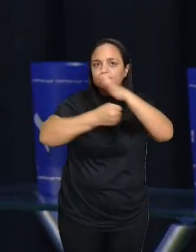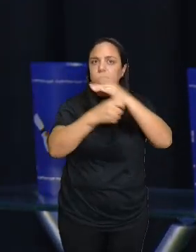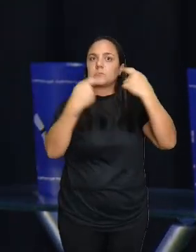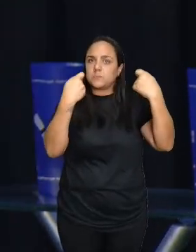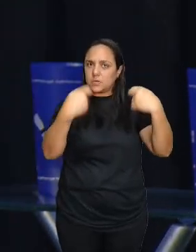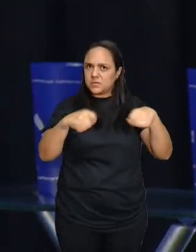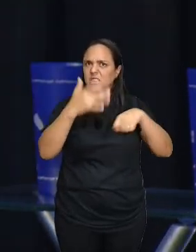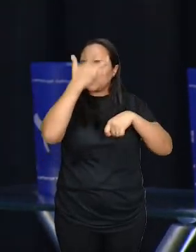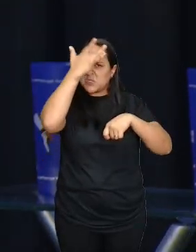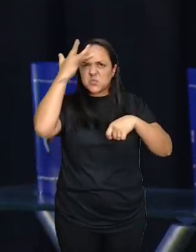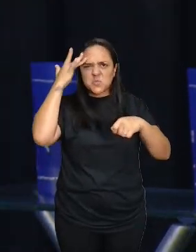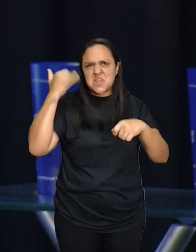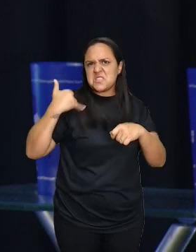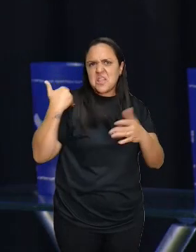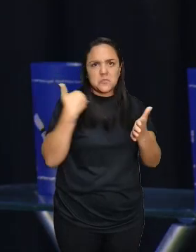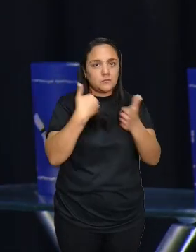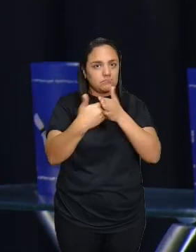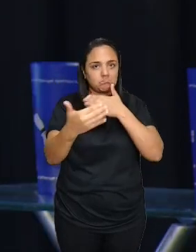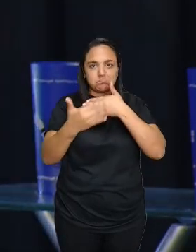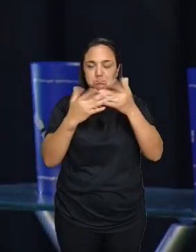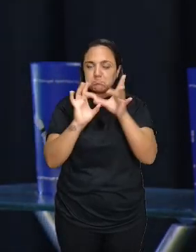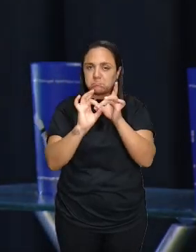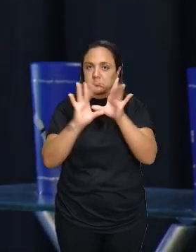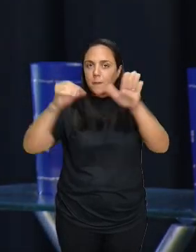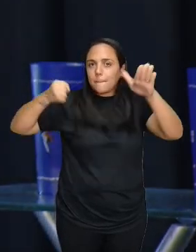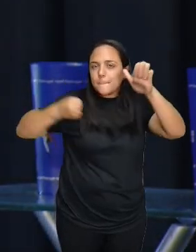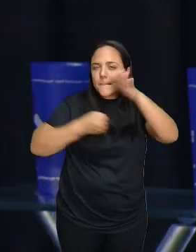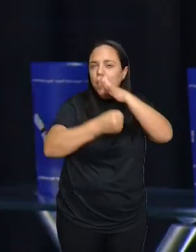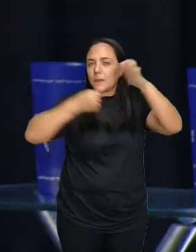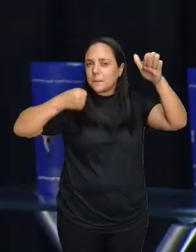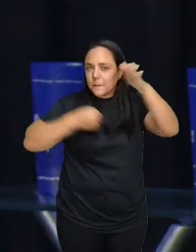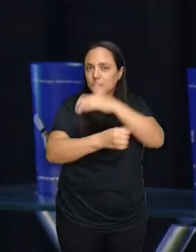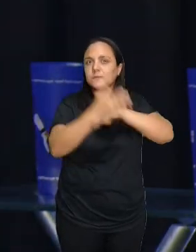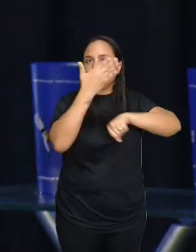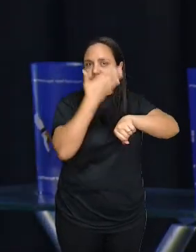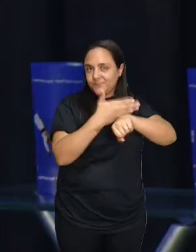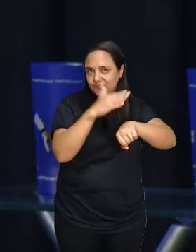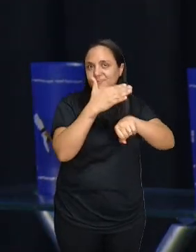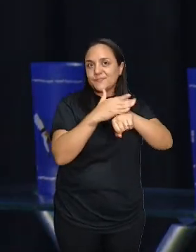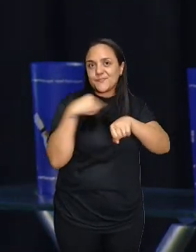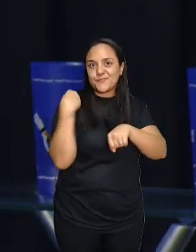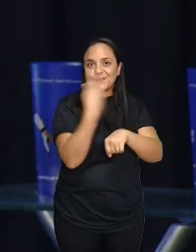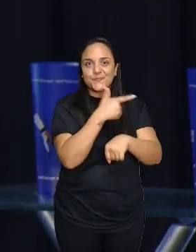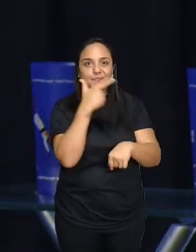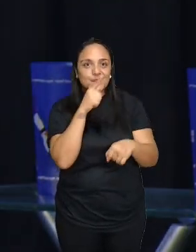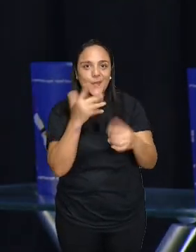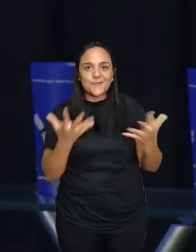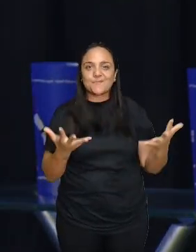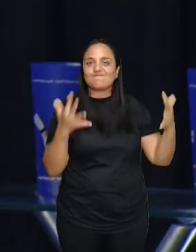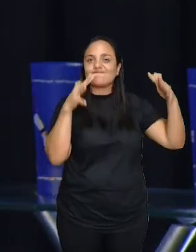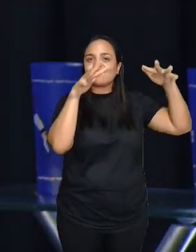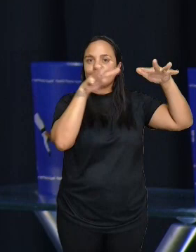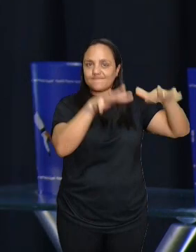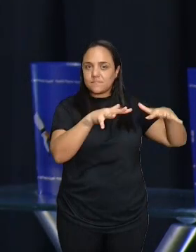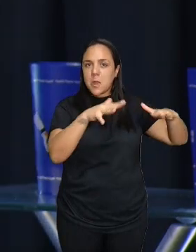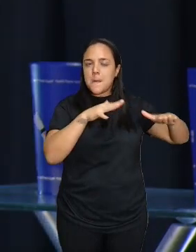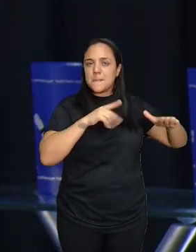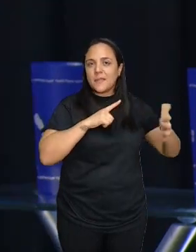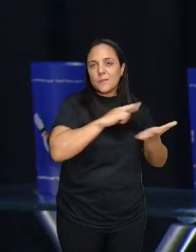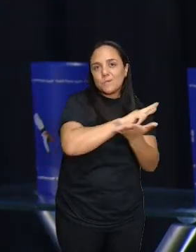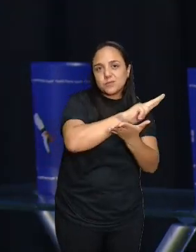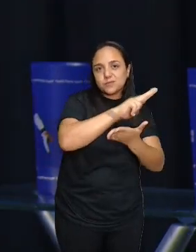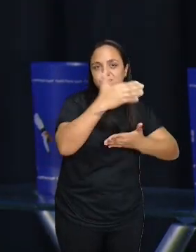pessoas de todas as idades para esse tipo de treinamento, a gente começa a ter uma inclusão junto com a diversidade,